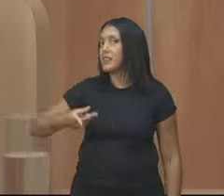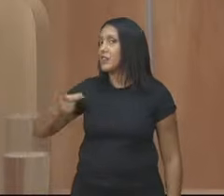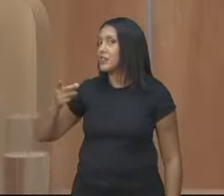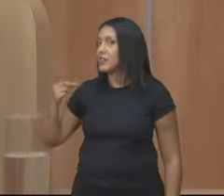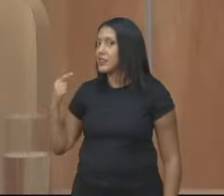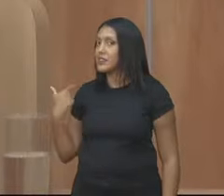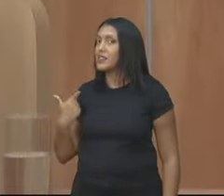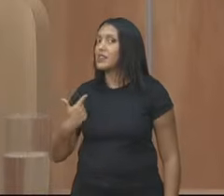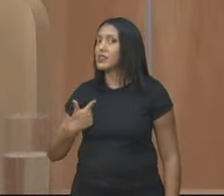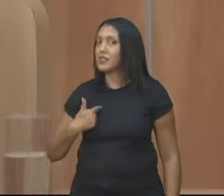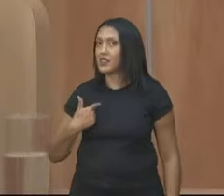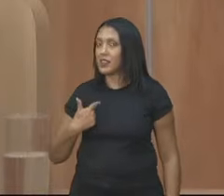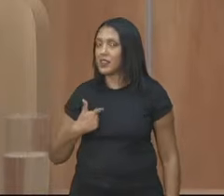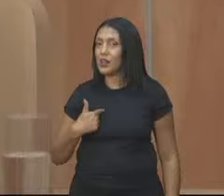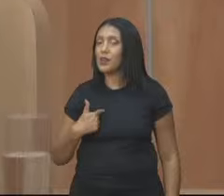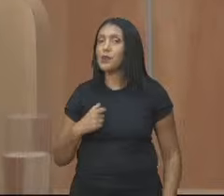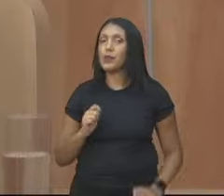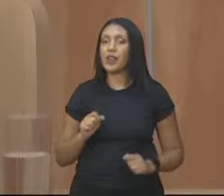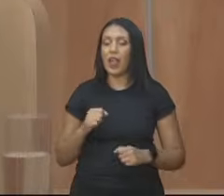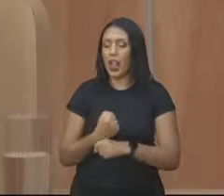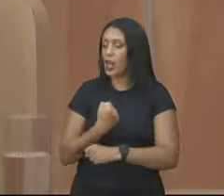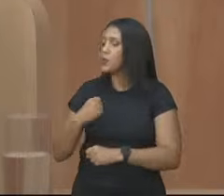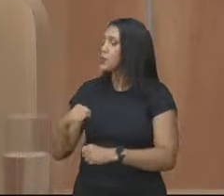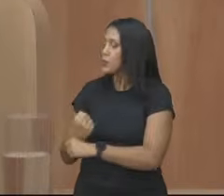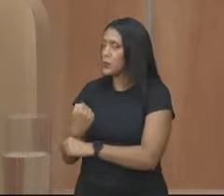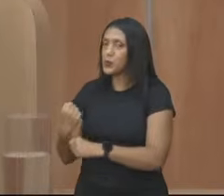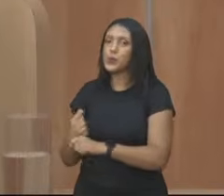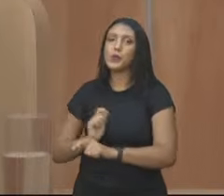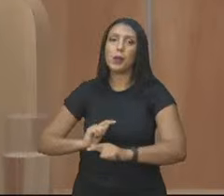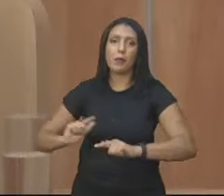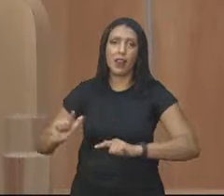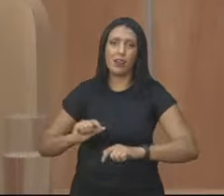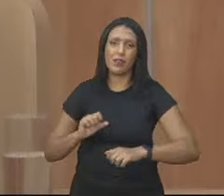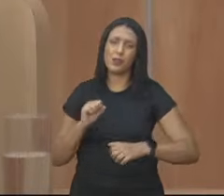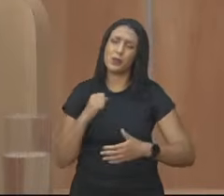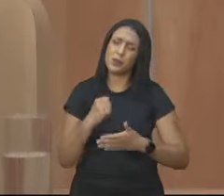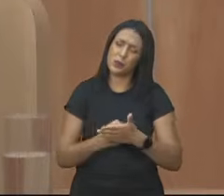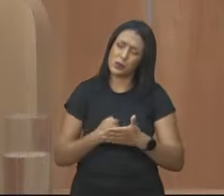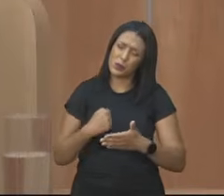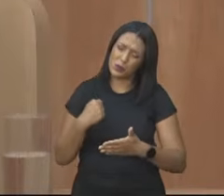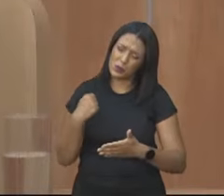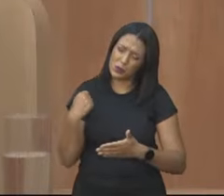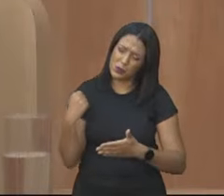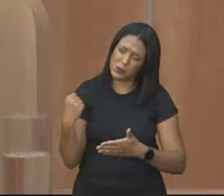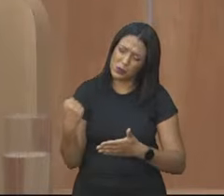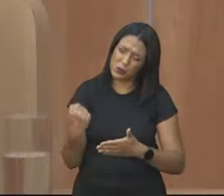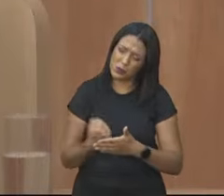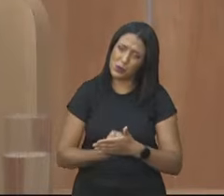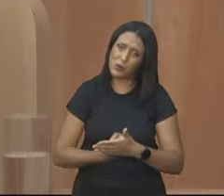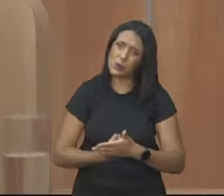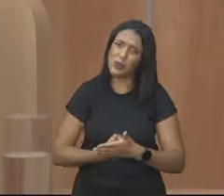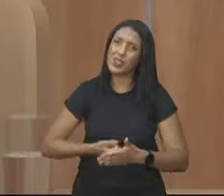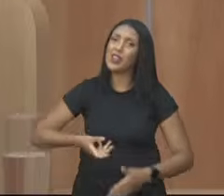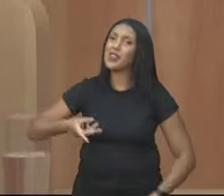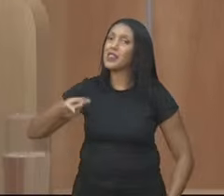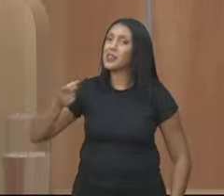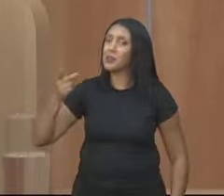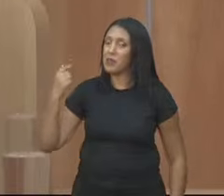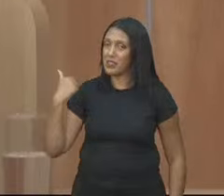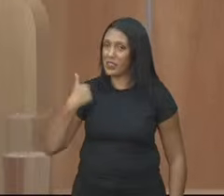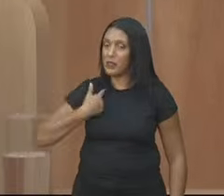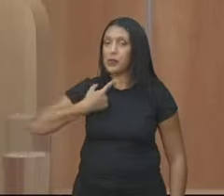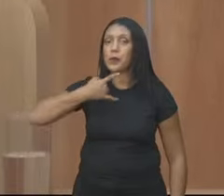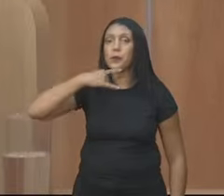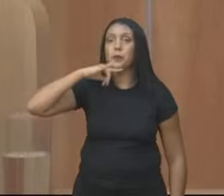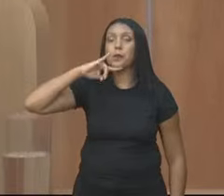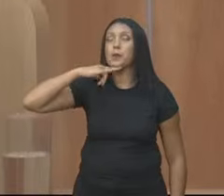Eu também já utilizava álcool, trabalhei numa cervejaria, me livrei também, né? Eu sei quanto é duro você querer